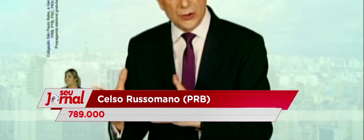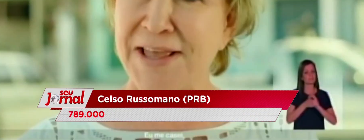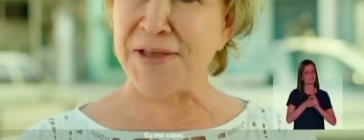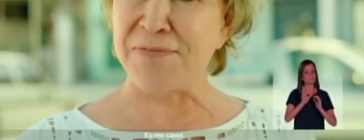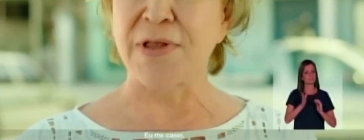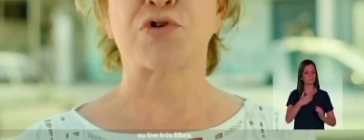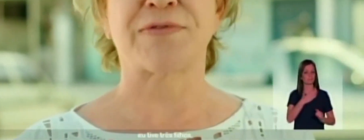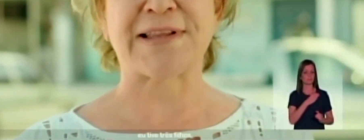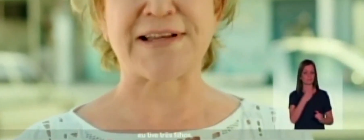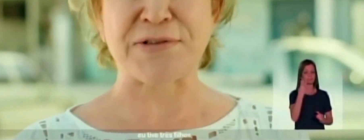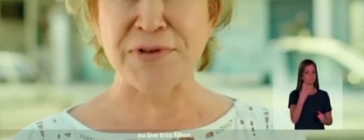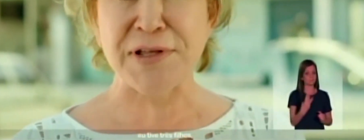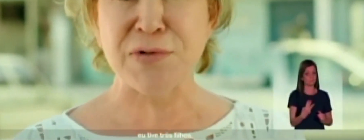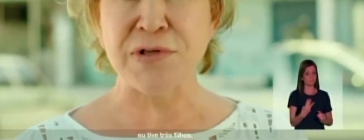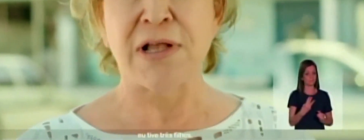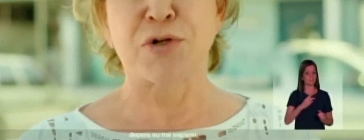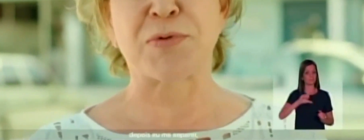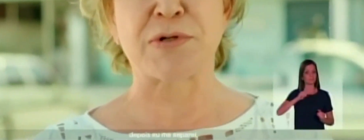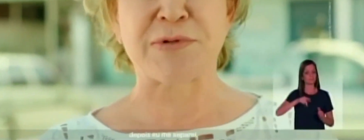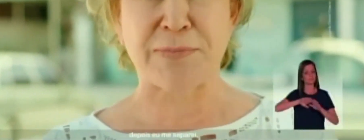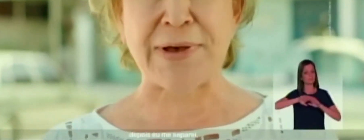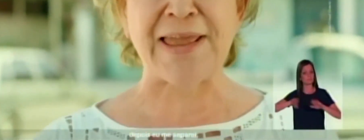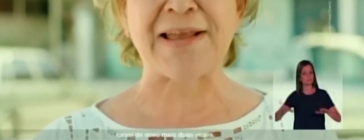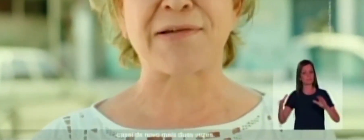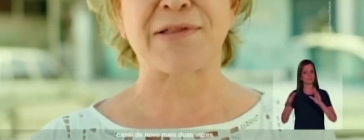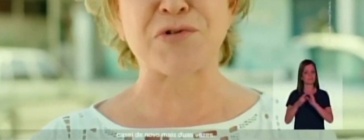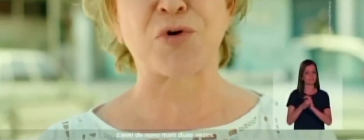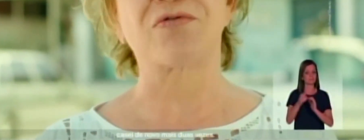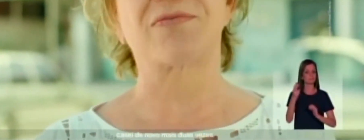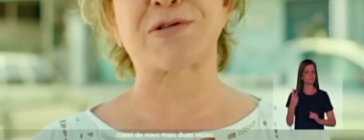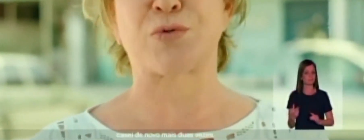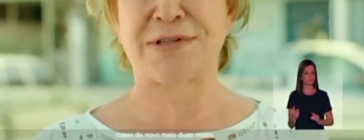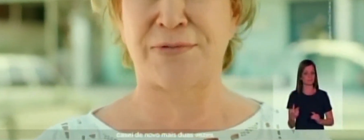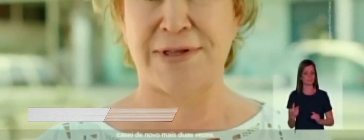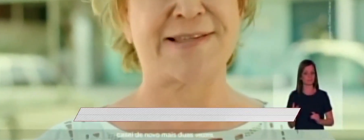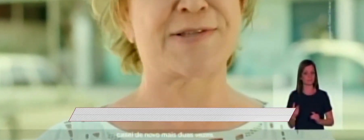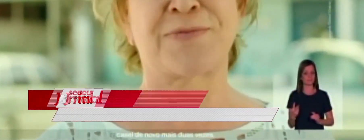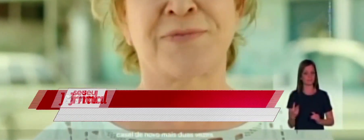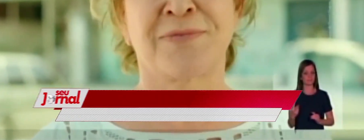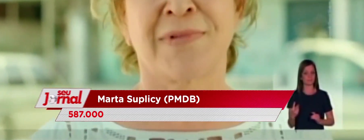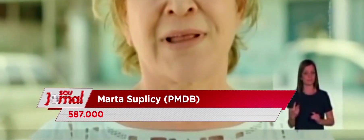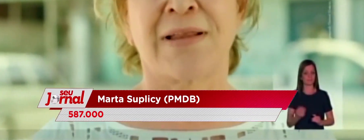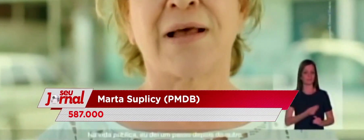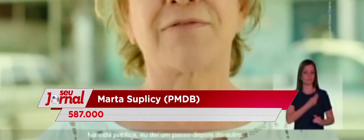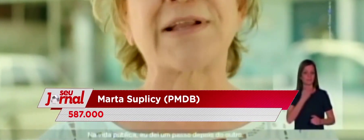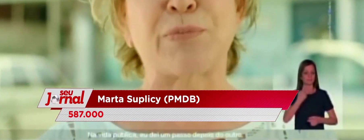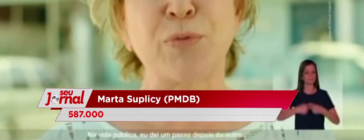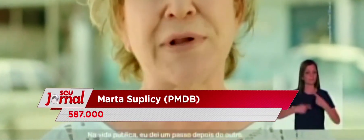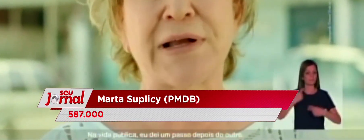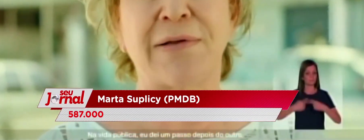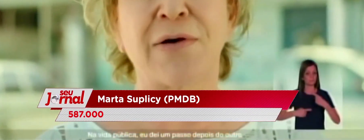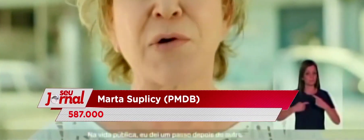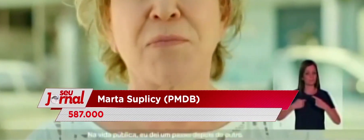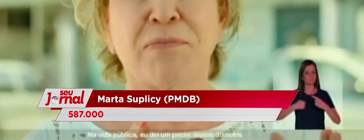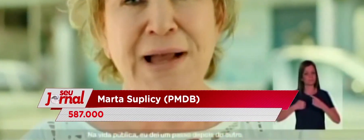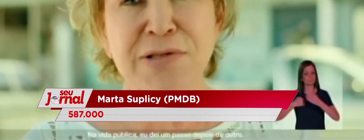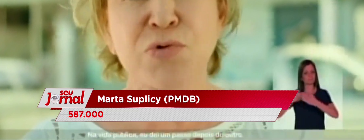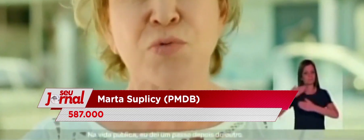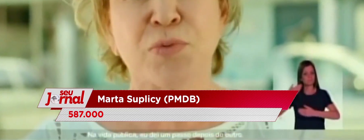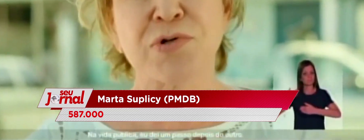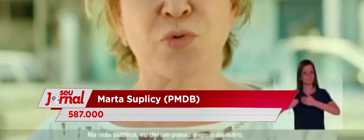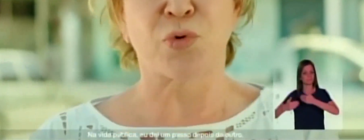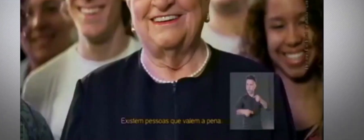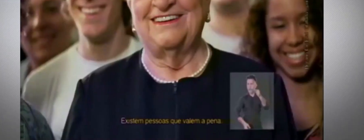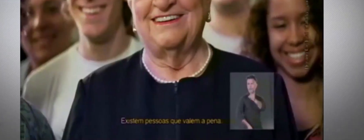votos. Marta Suplicy, que trocou o PT pelo PMDB, ficou em quarto lugar com 587